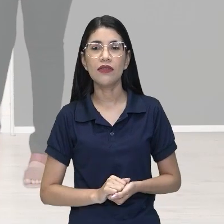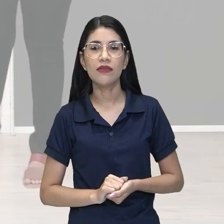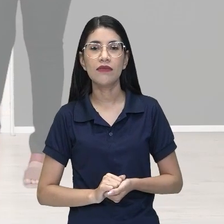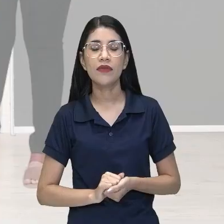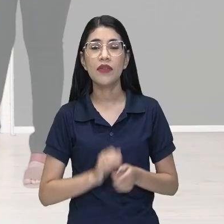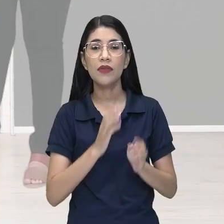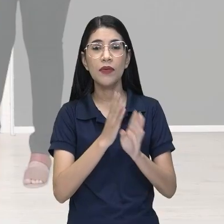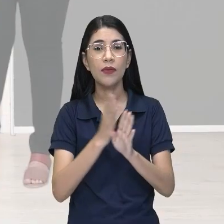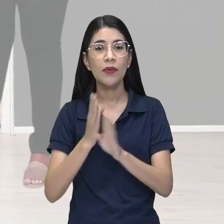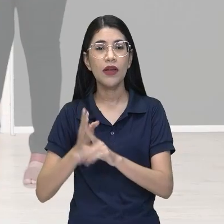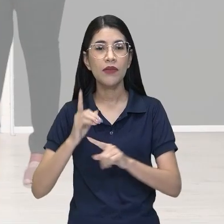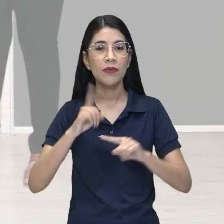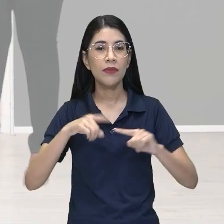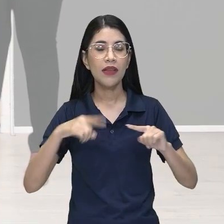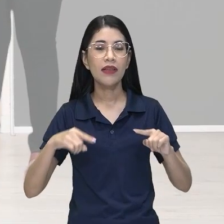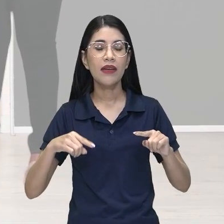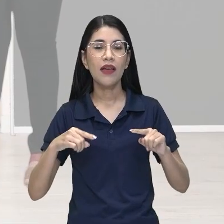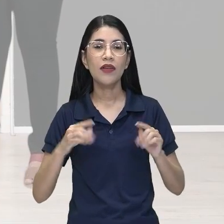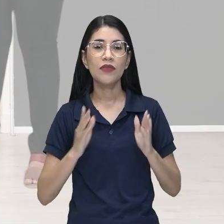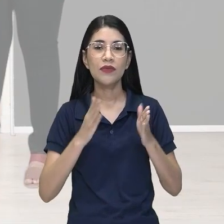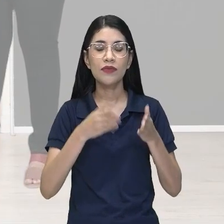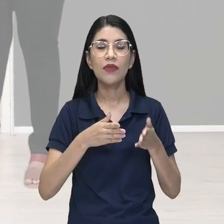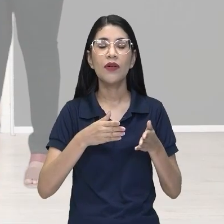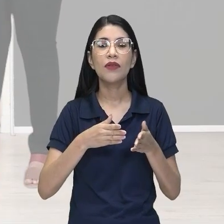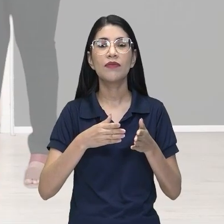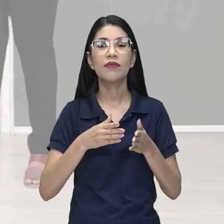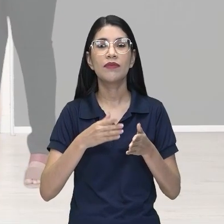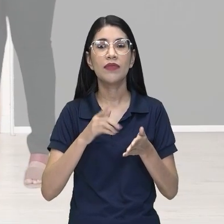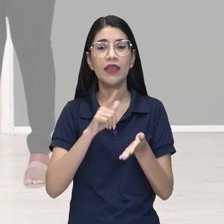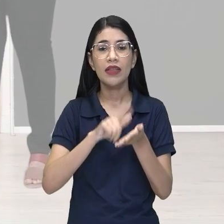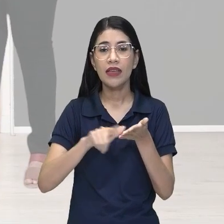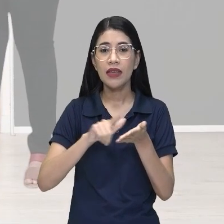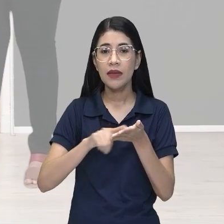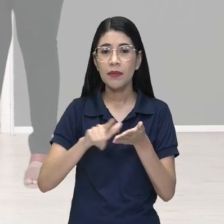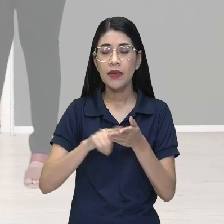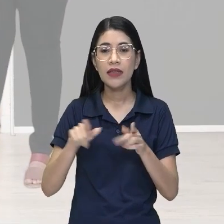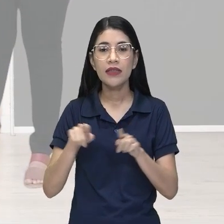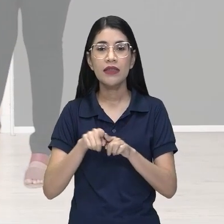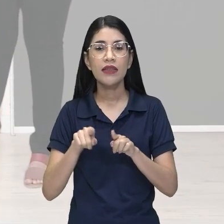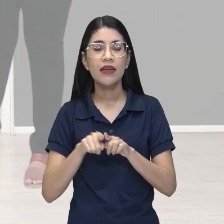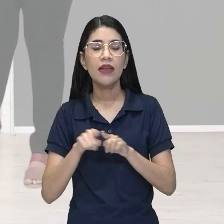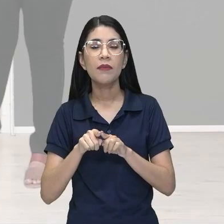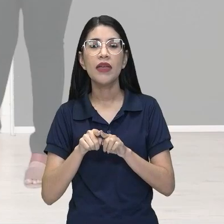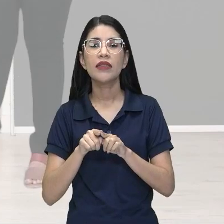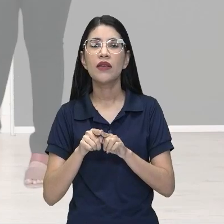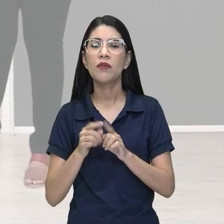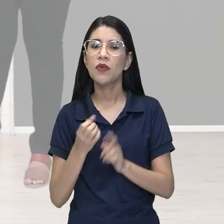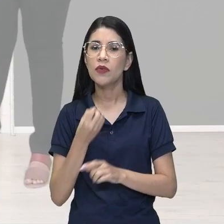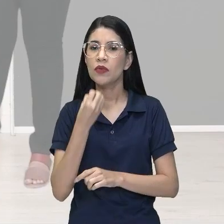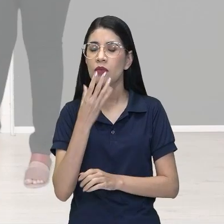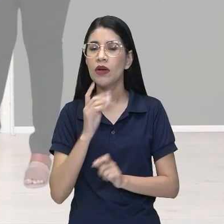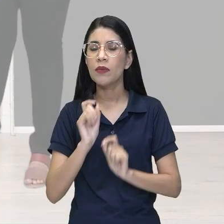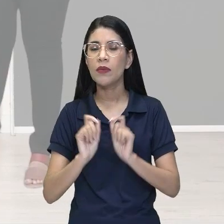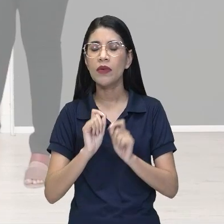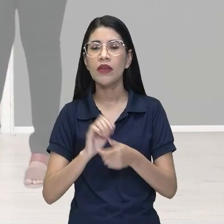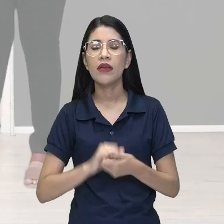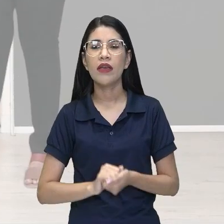nos produtos de limpezas. São altamente eficientes para